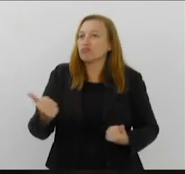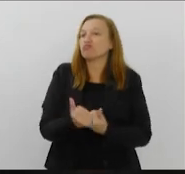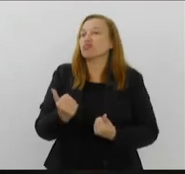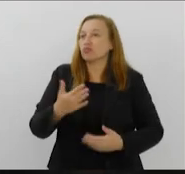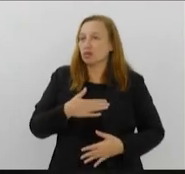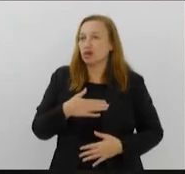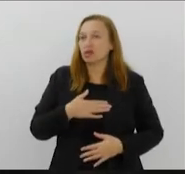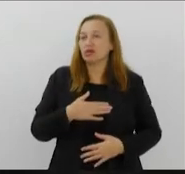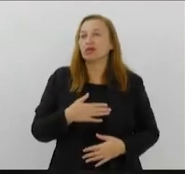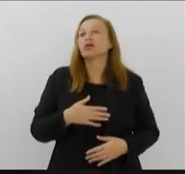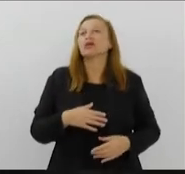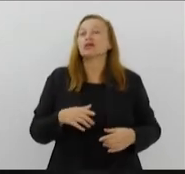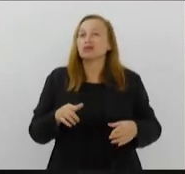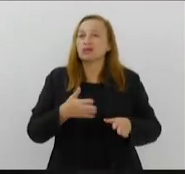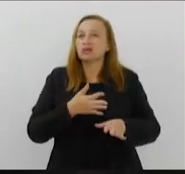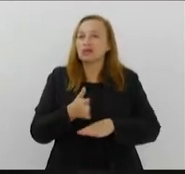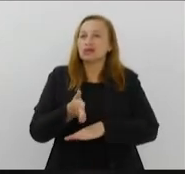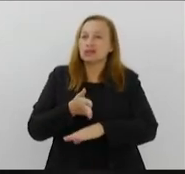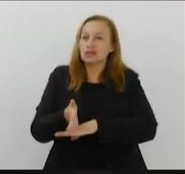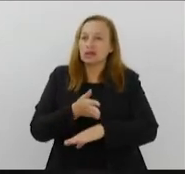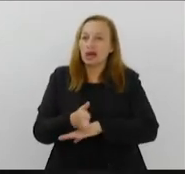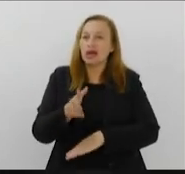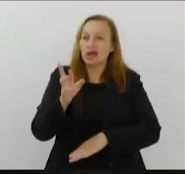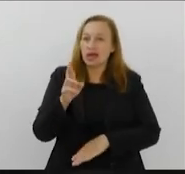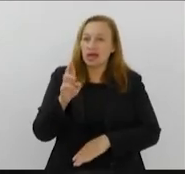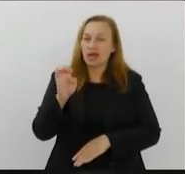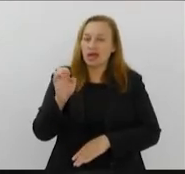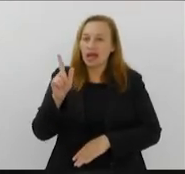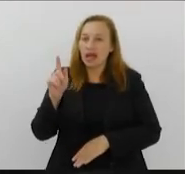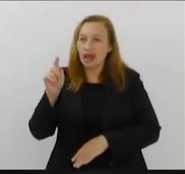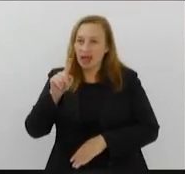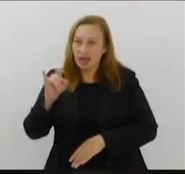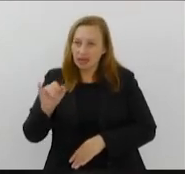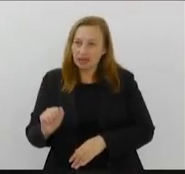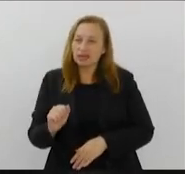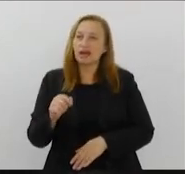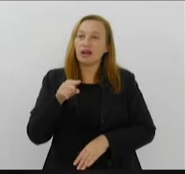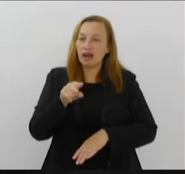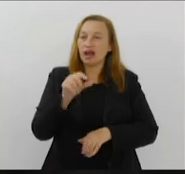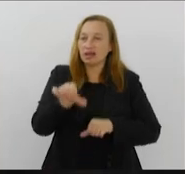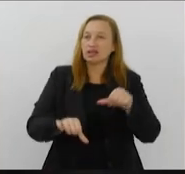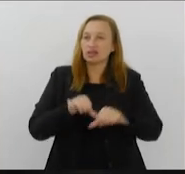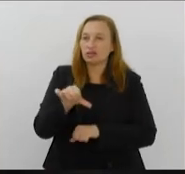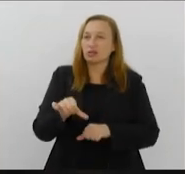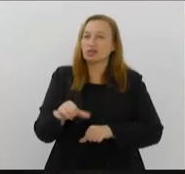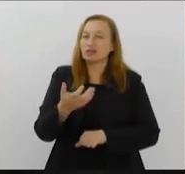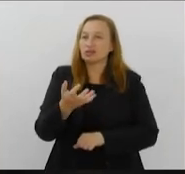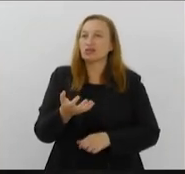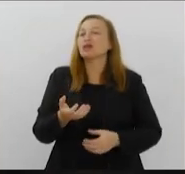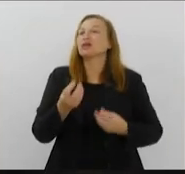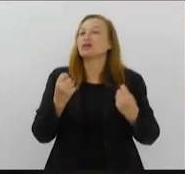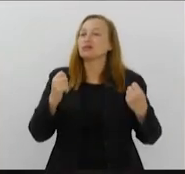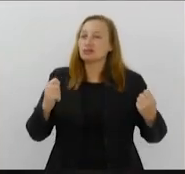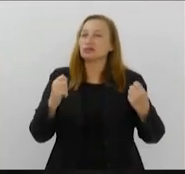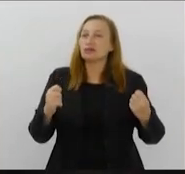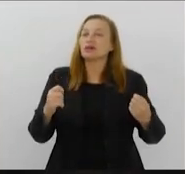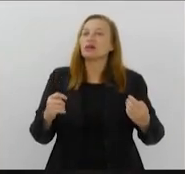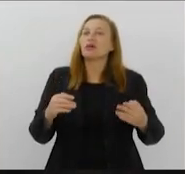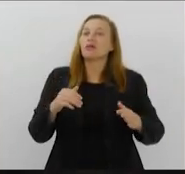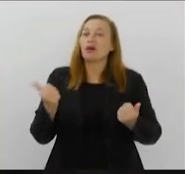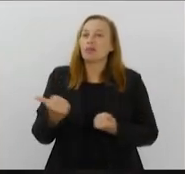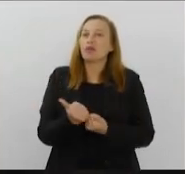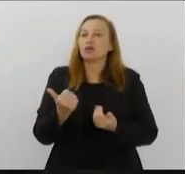comigo. Inclusive, podem acessar o Realiza lá. A gente espera fazer muitas transformações e eu espero o apoio de todo mundo